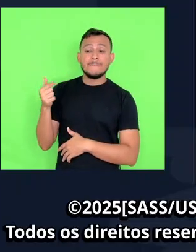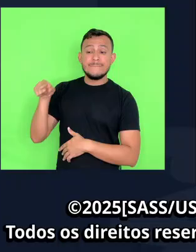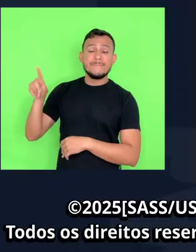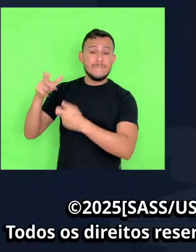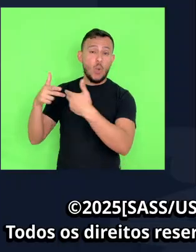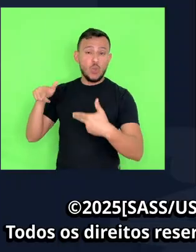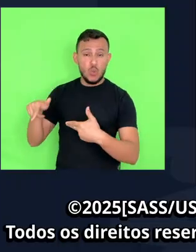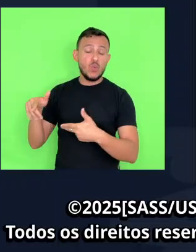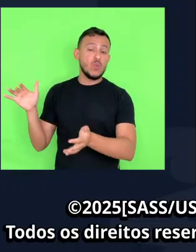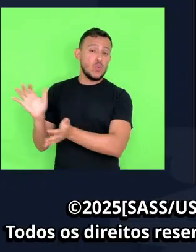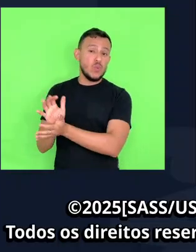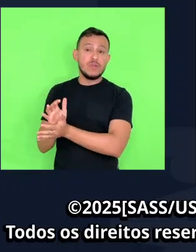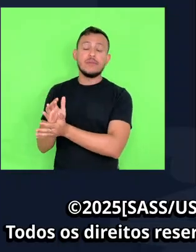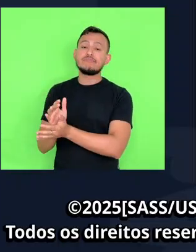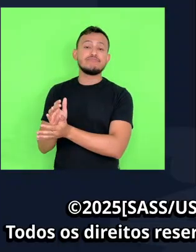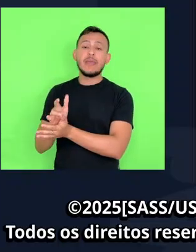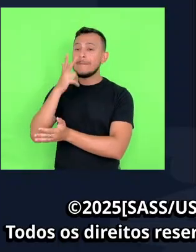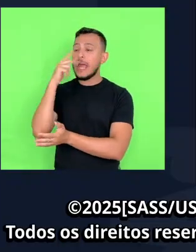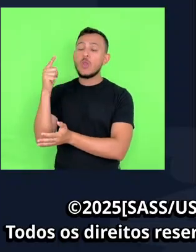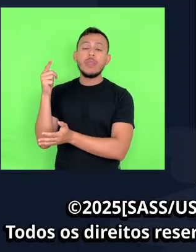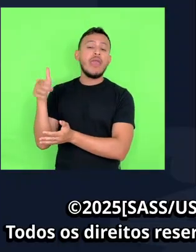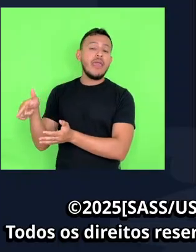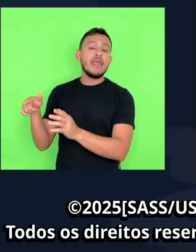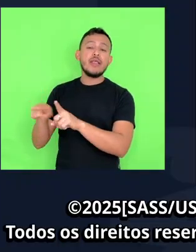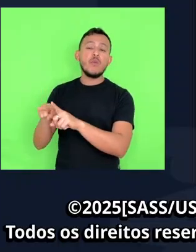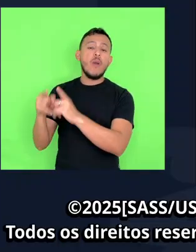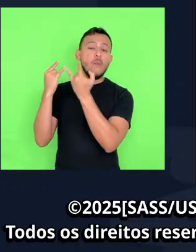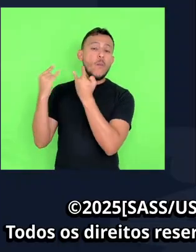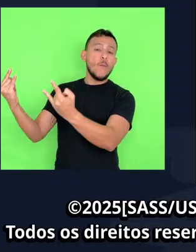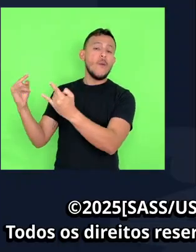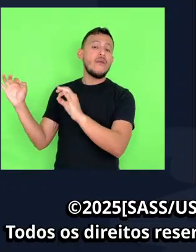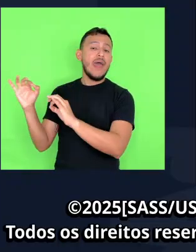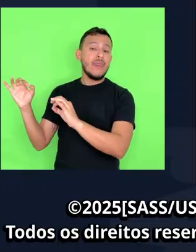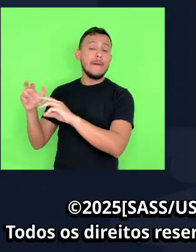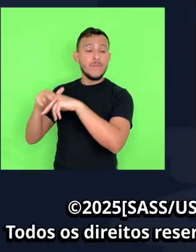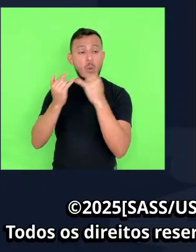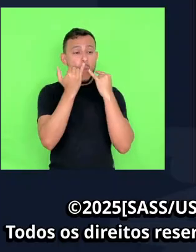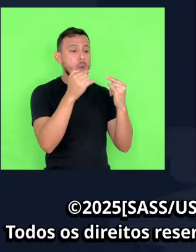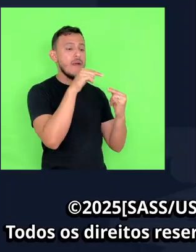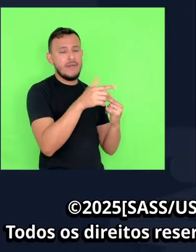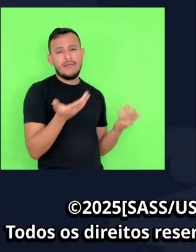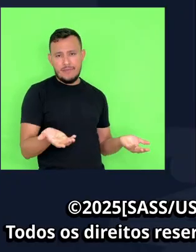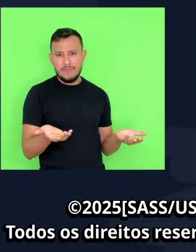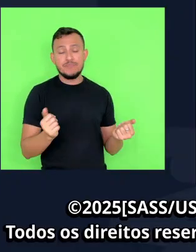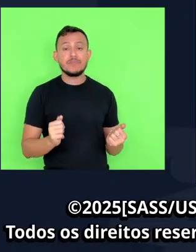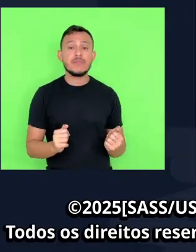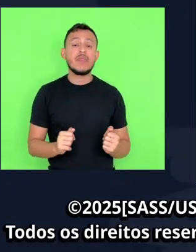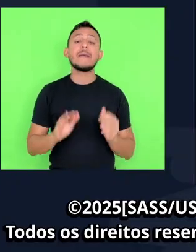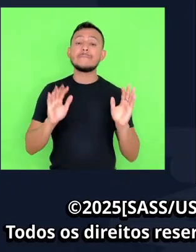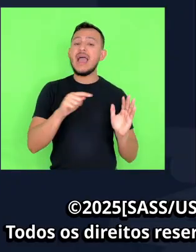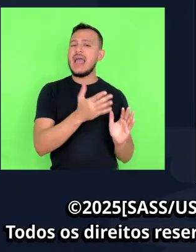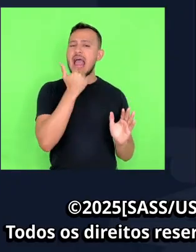desses produtos um dos entraves para uma dieta saudável. Com esses